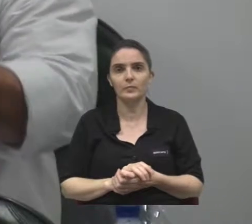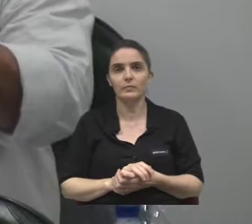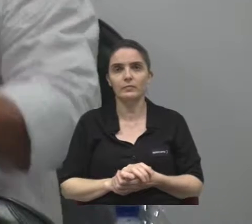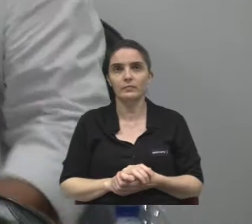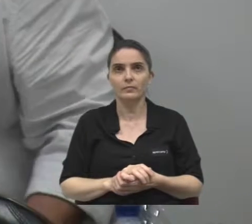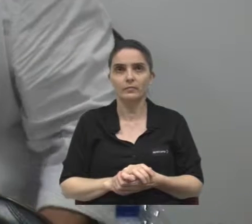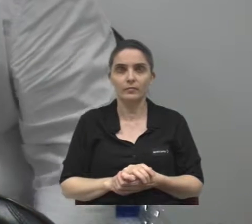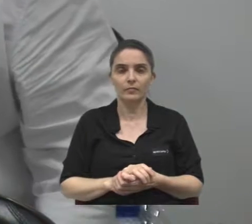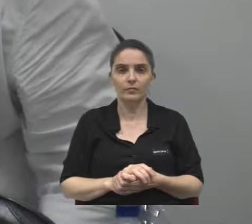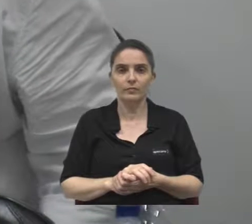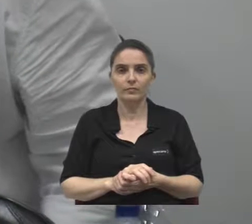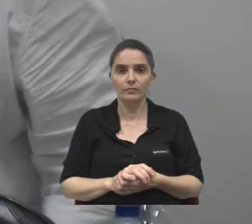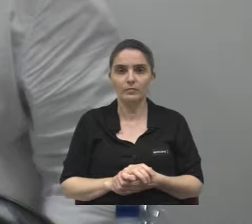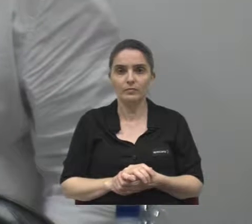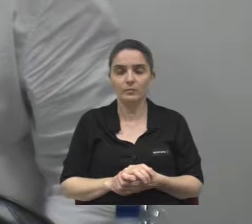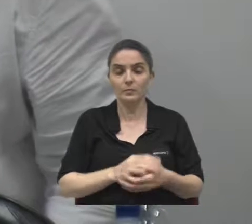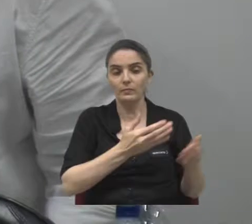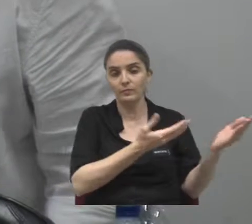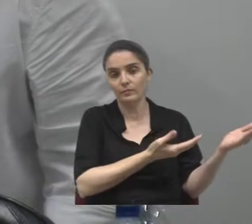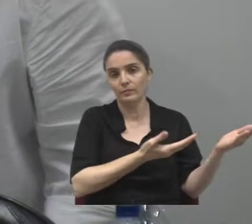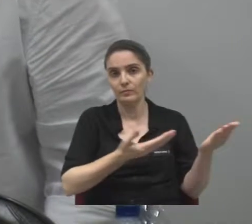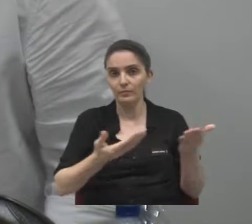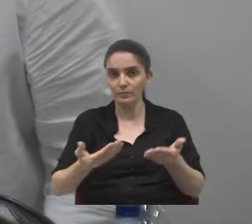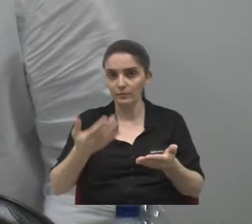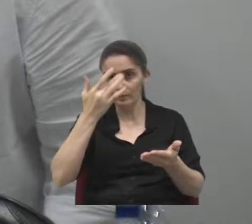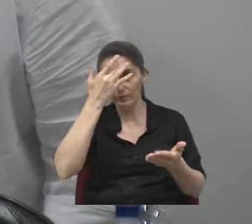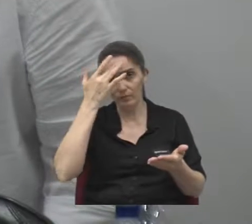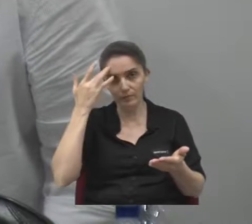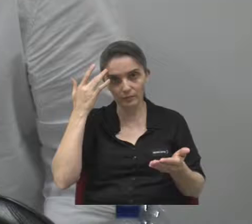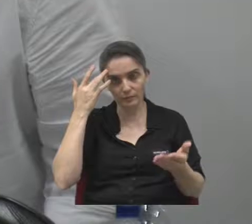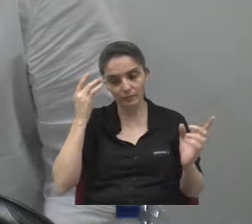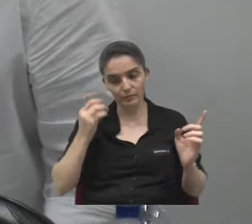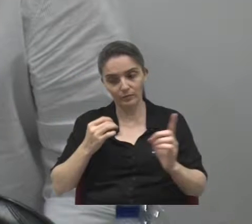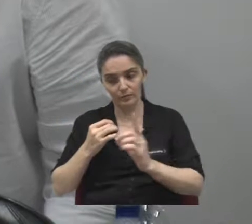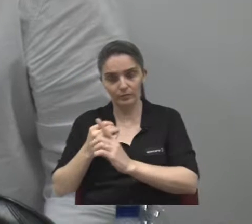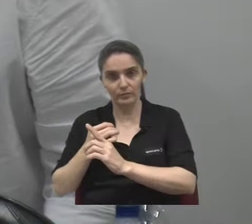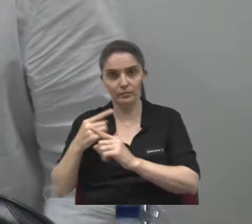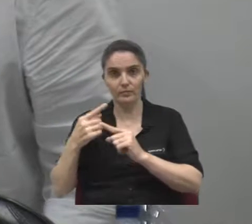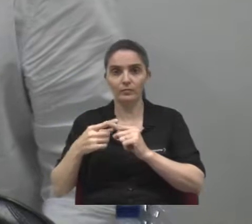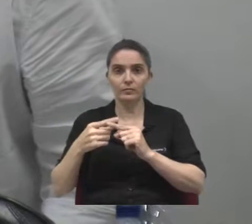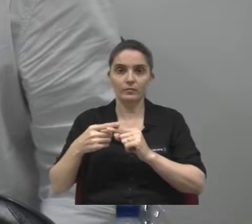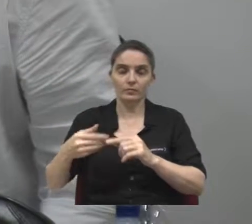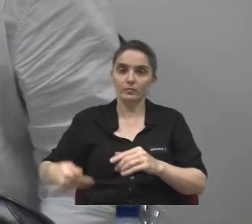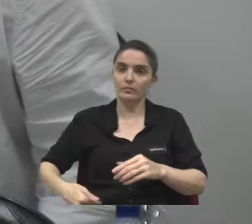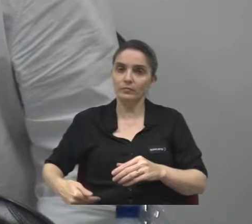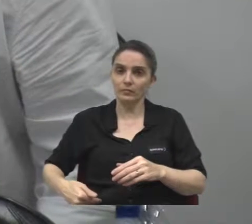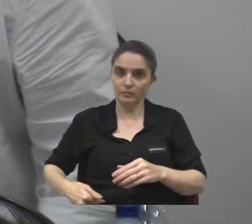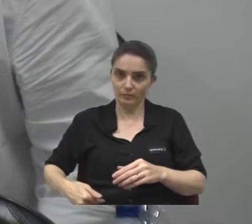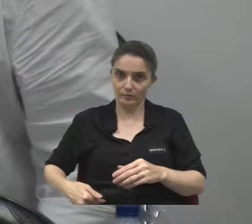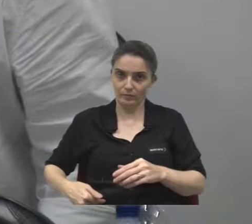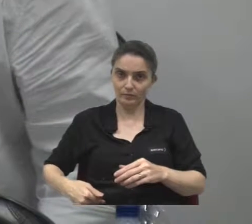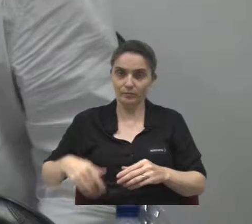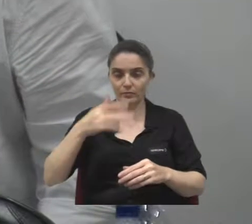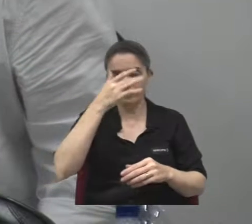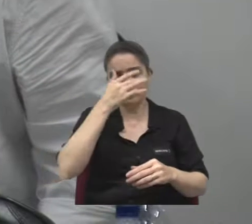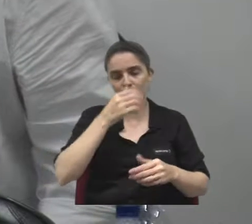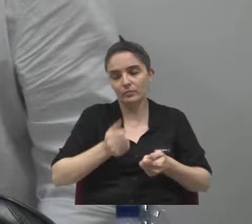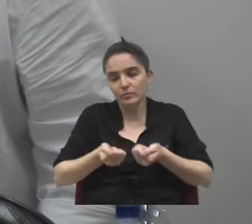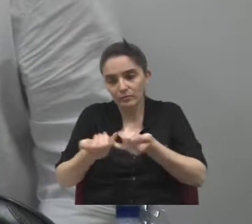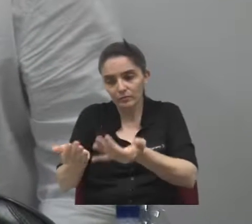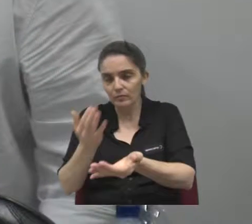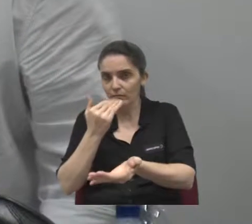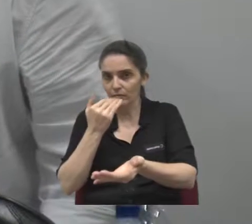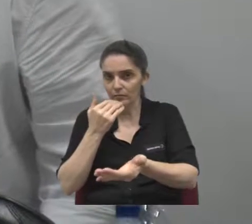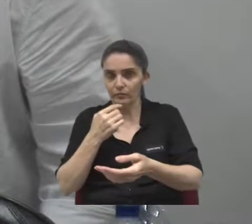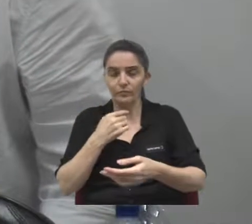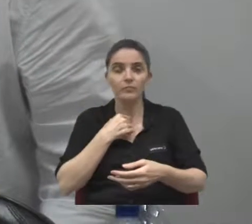Convide um estrangeiro a entrar, pois eu estava com fome e vos me derem de comer. Eu estava com sede e me